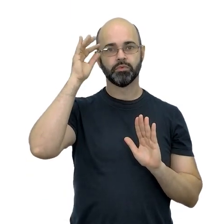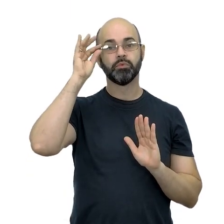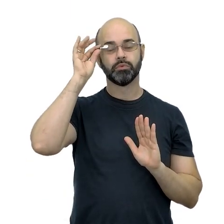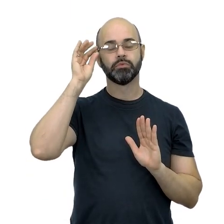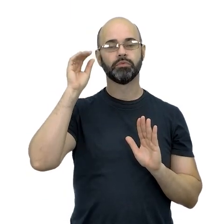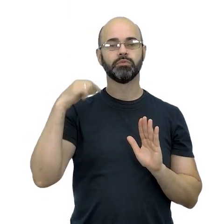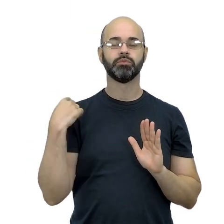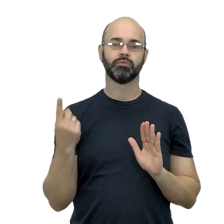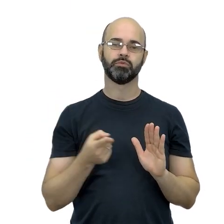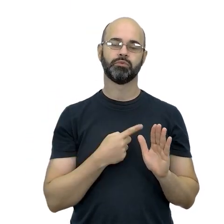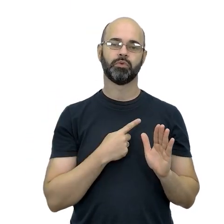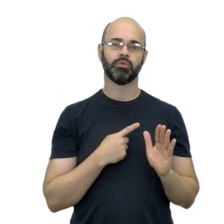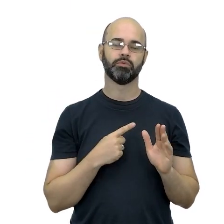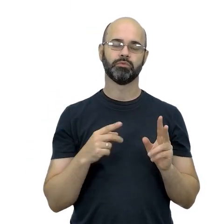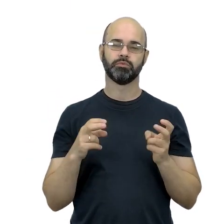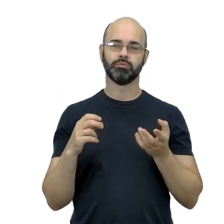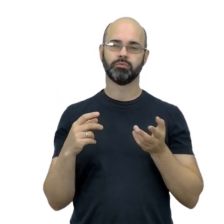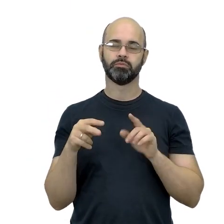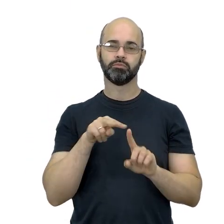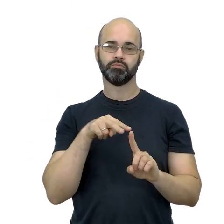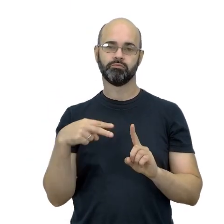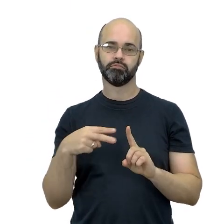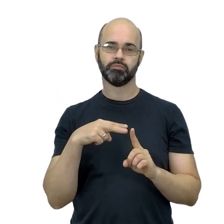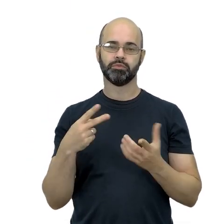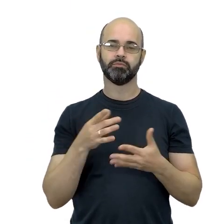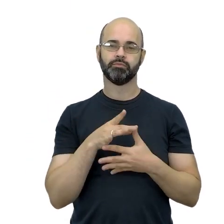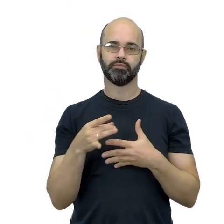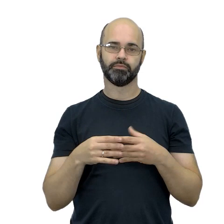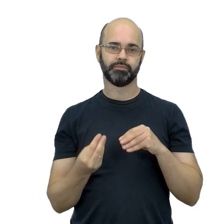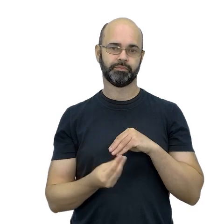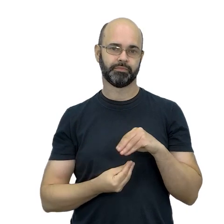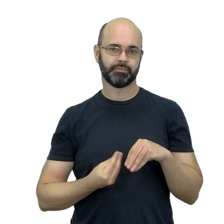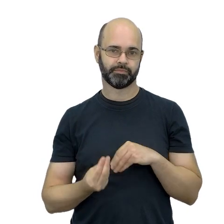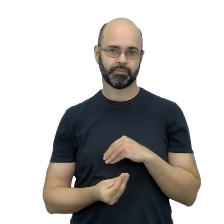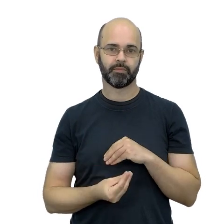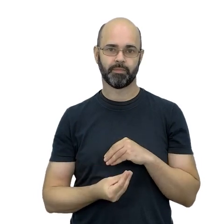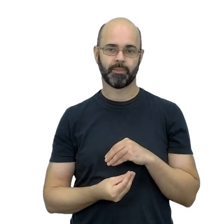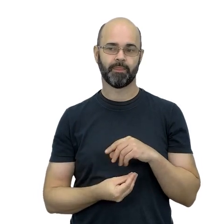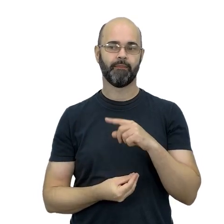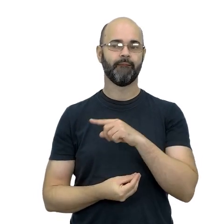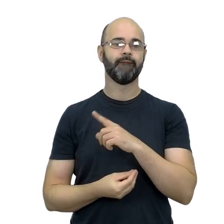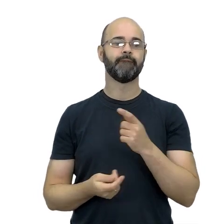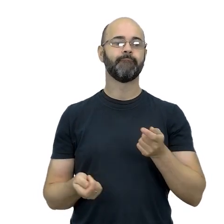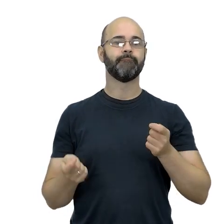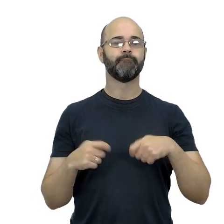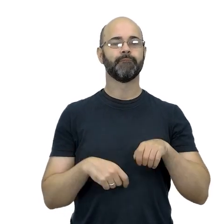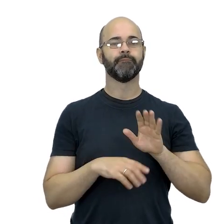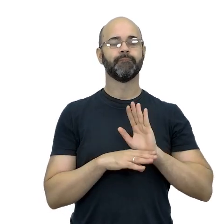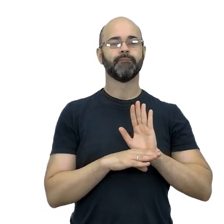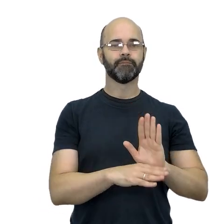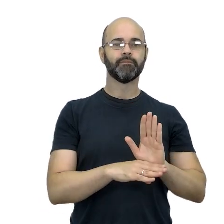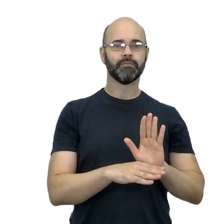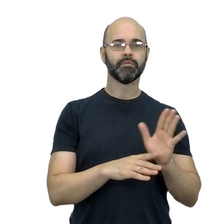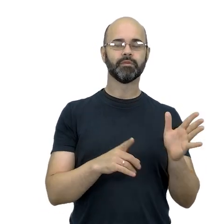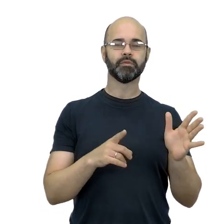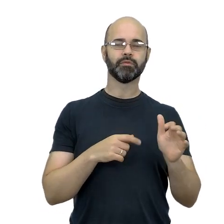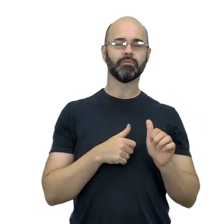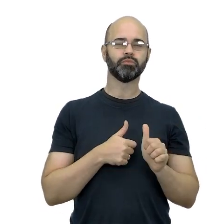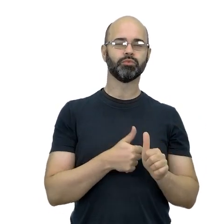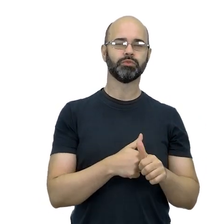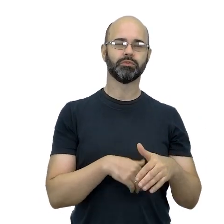nós temos relacionadas a essas perspectivas interdisciplinares, de que ela possibilita essa aproximação, então,